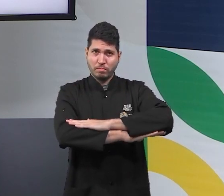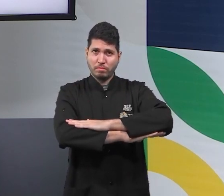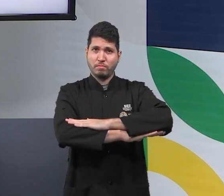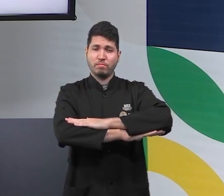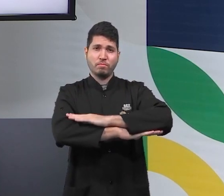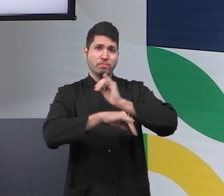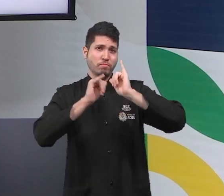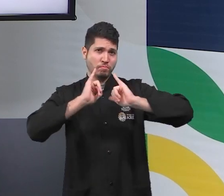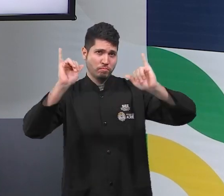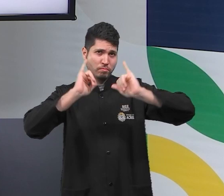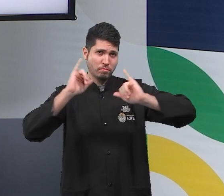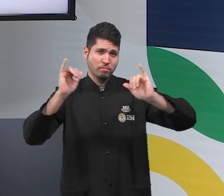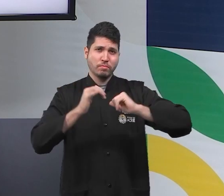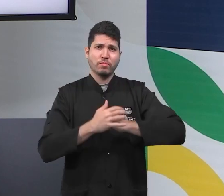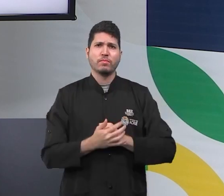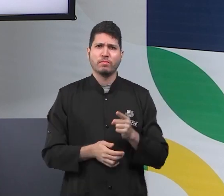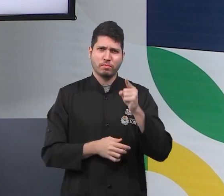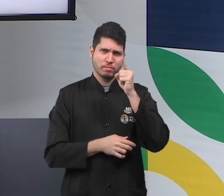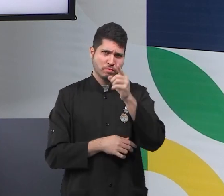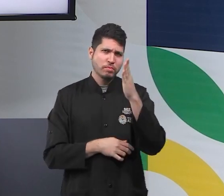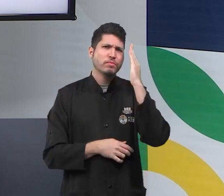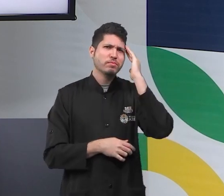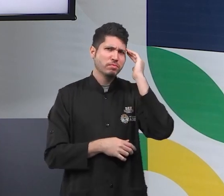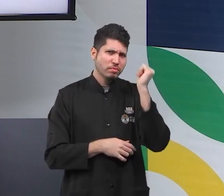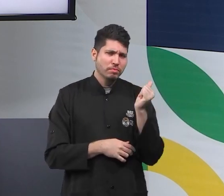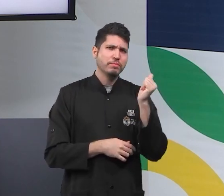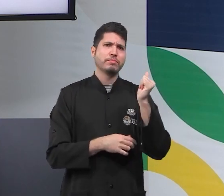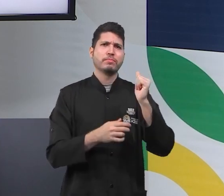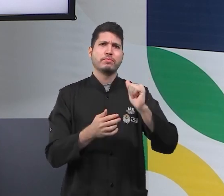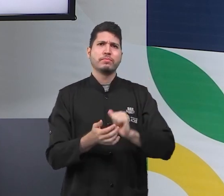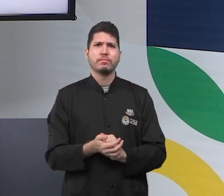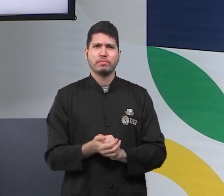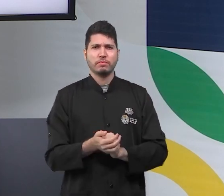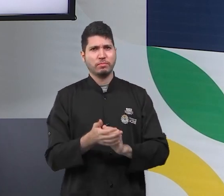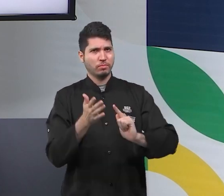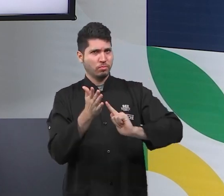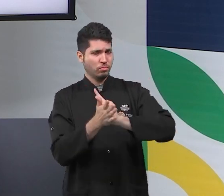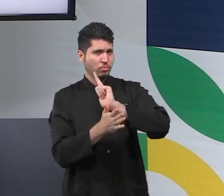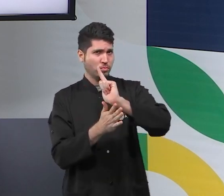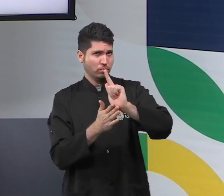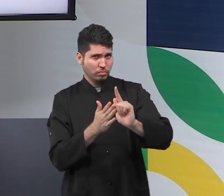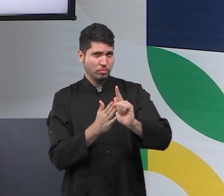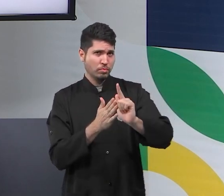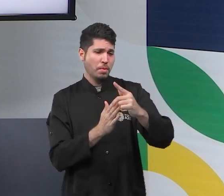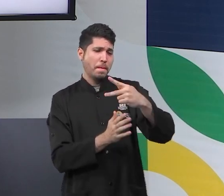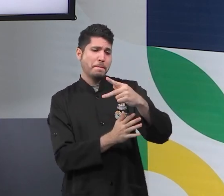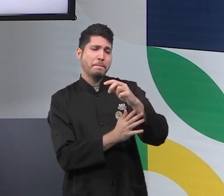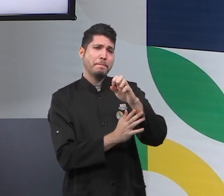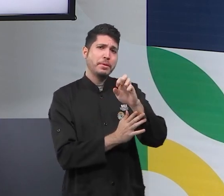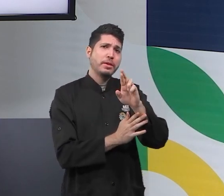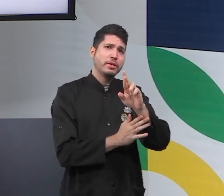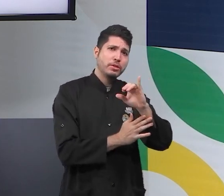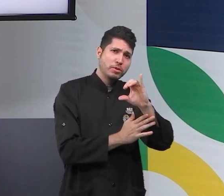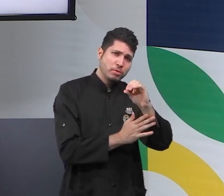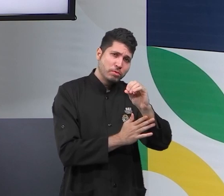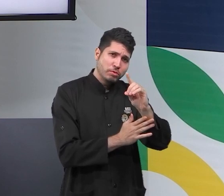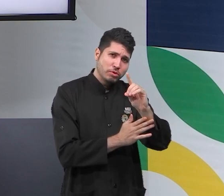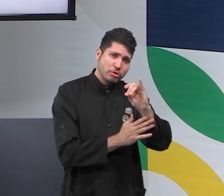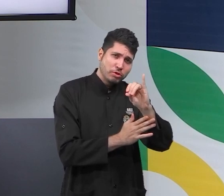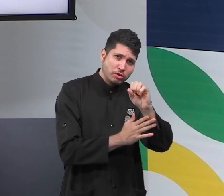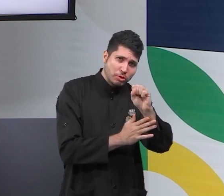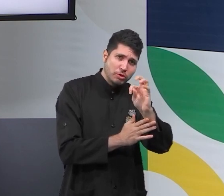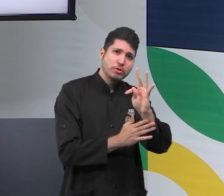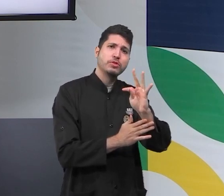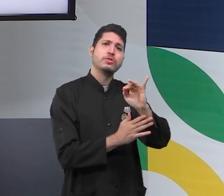usted, estudiante, ¿usted sabe lo que es el género periodístico? ¿Lo que se trata?